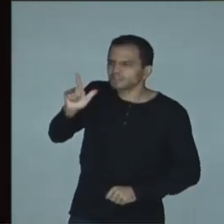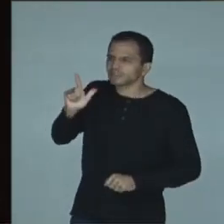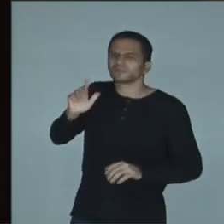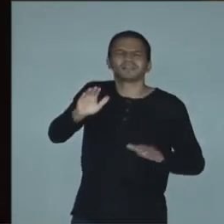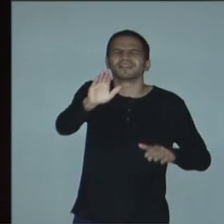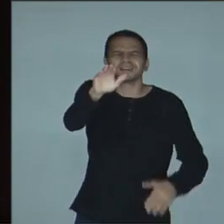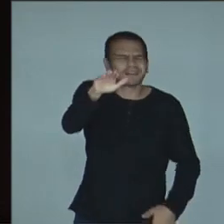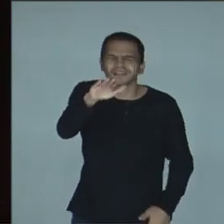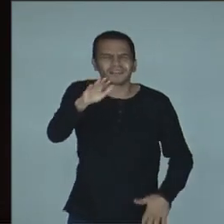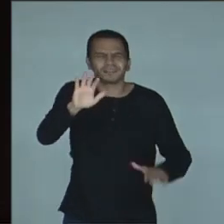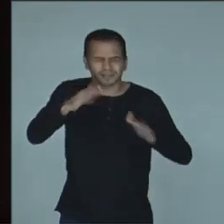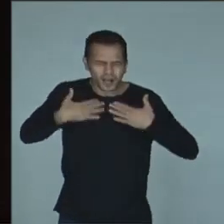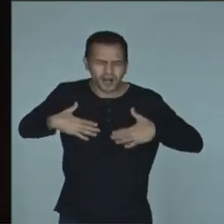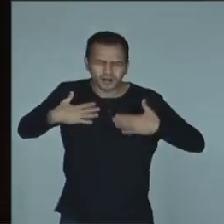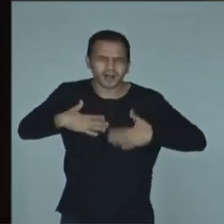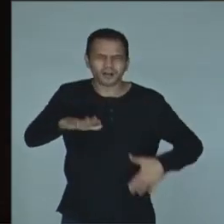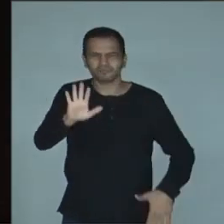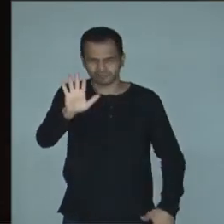pegarei